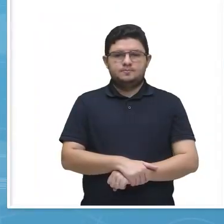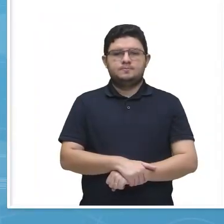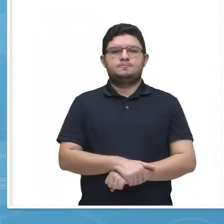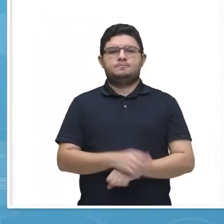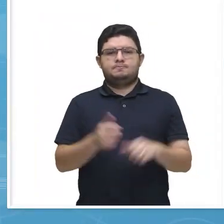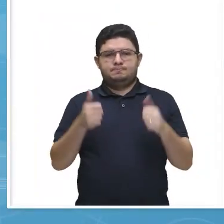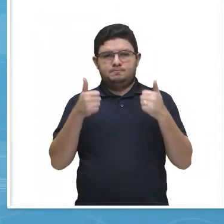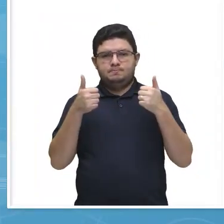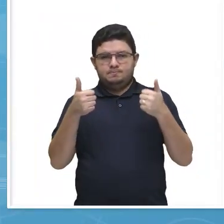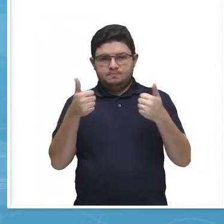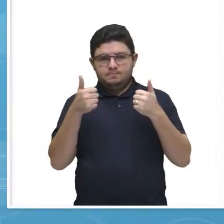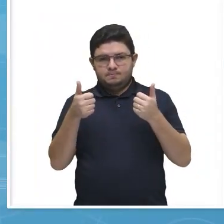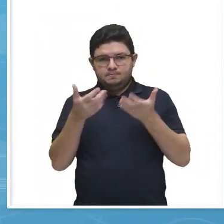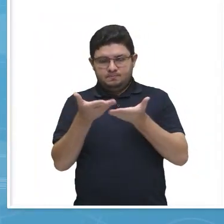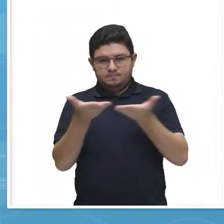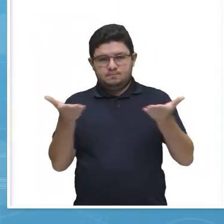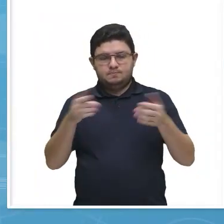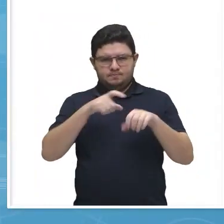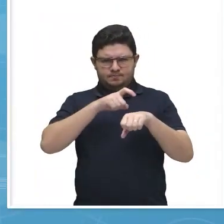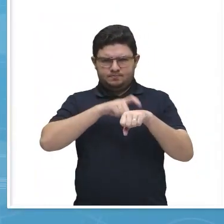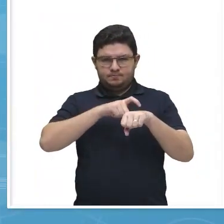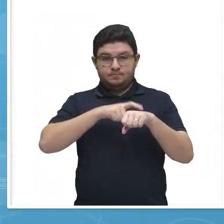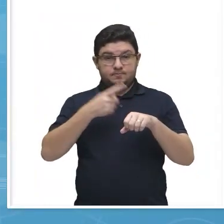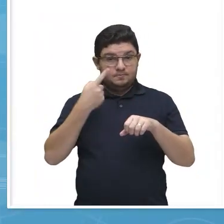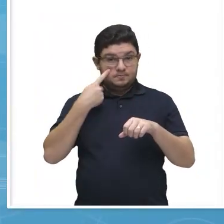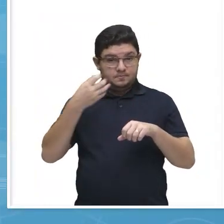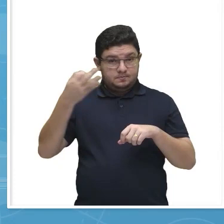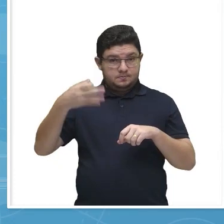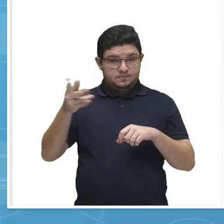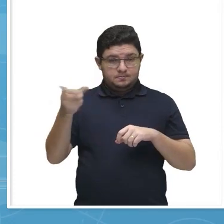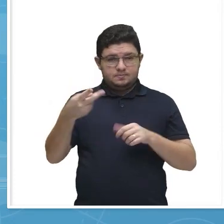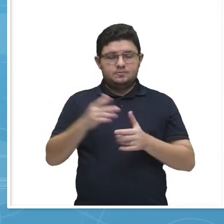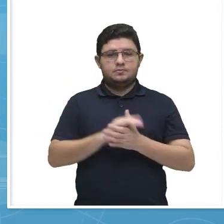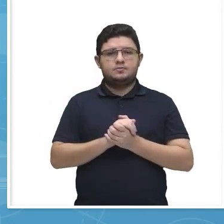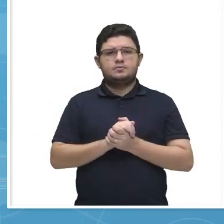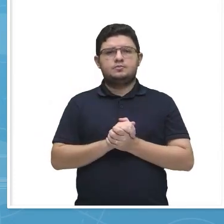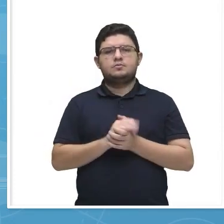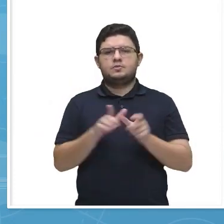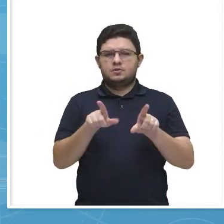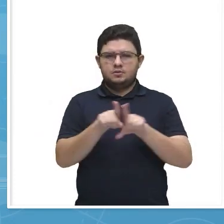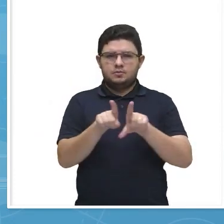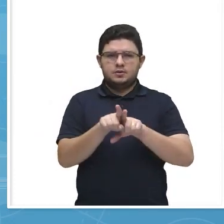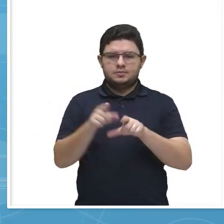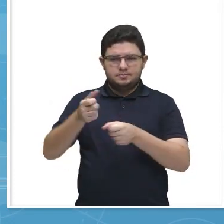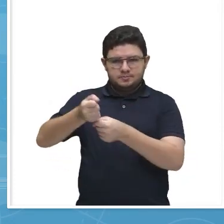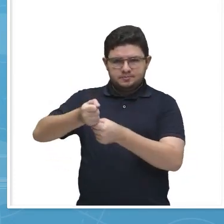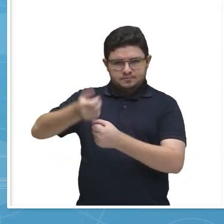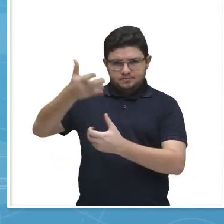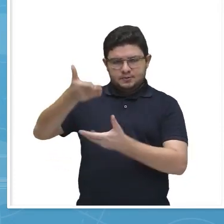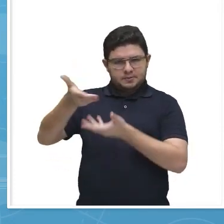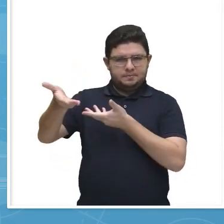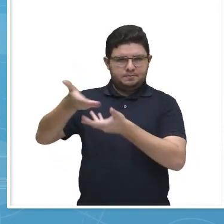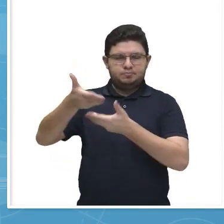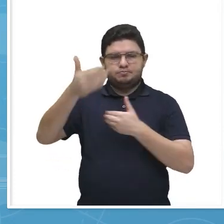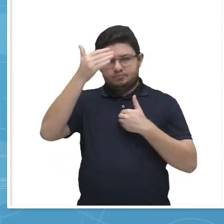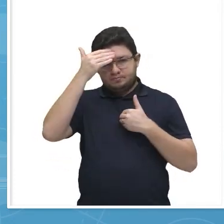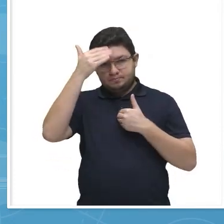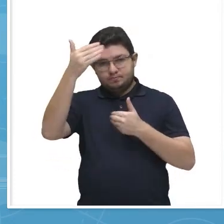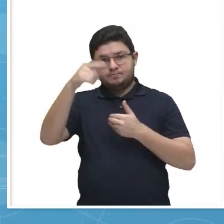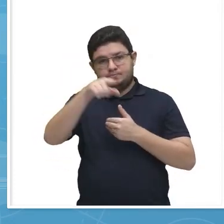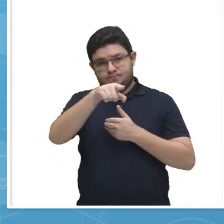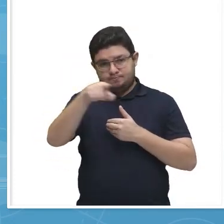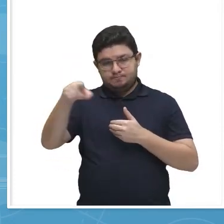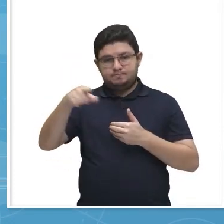Muito bem, pessoal. Hora de corrigir. Agradeço também a interação de vocês lá no nosso chat, aos nossos alunos que estão